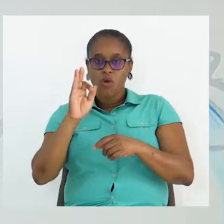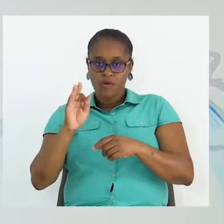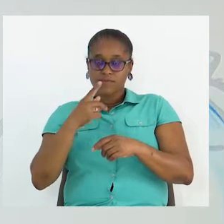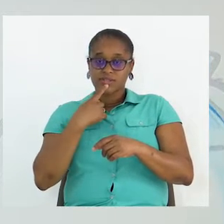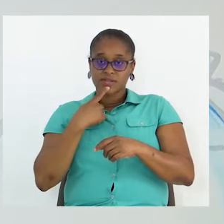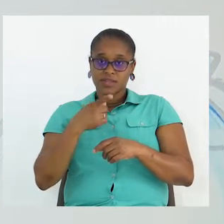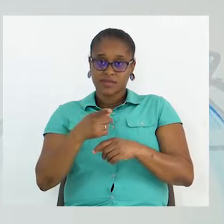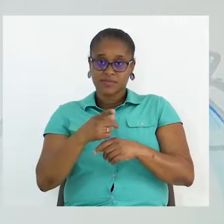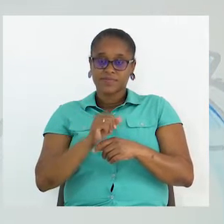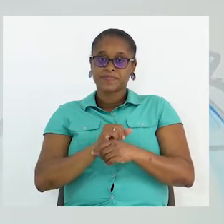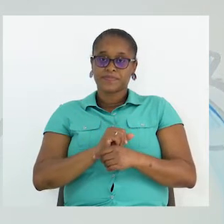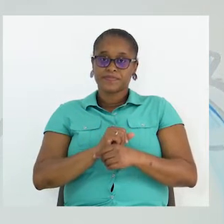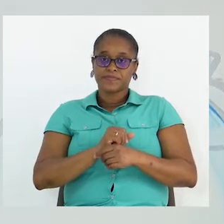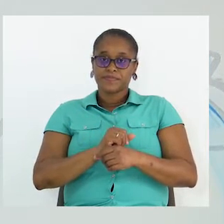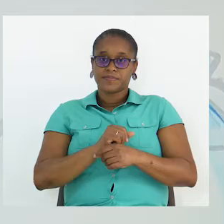Perceberam?